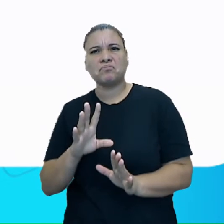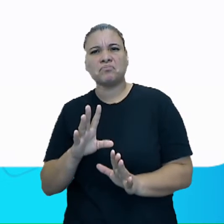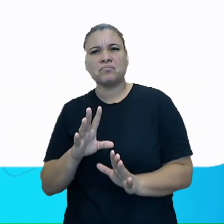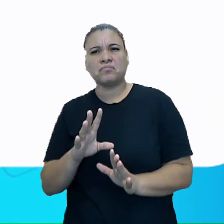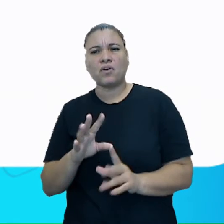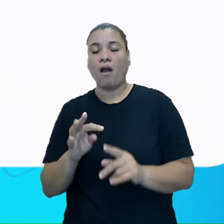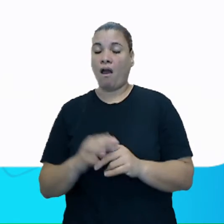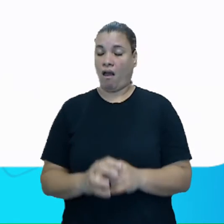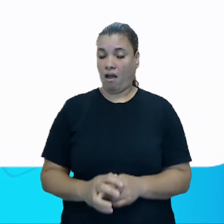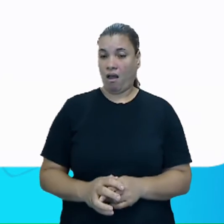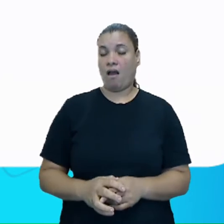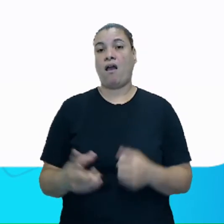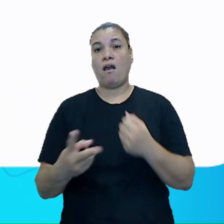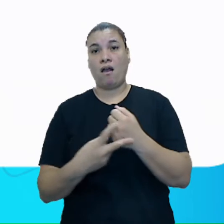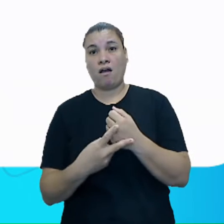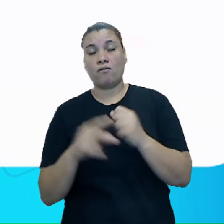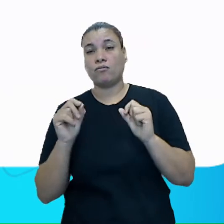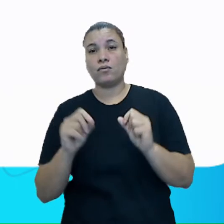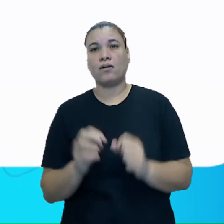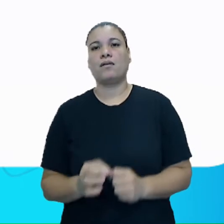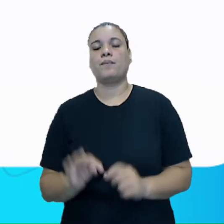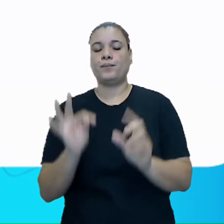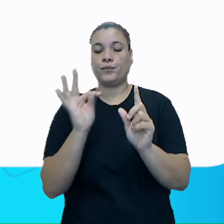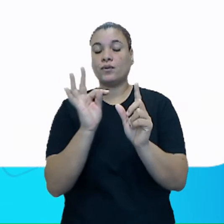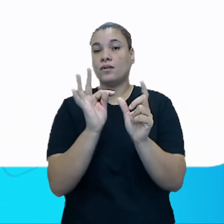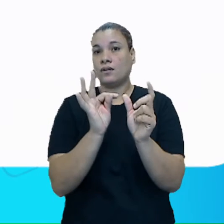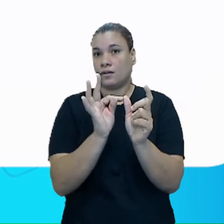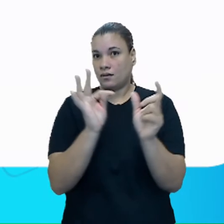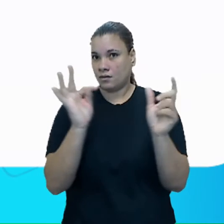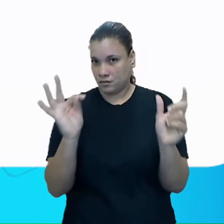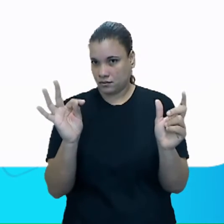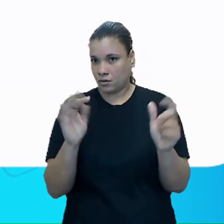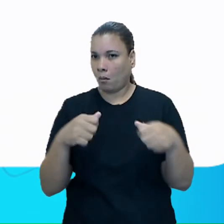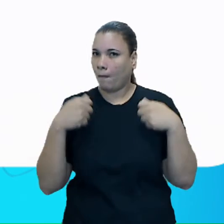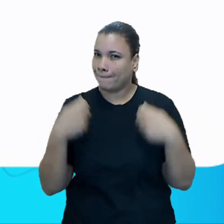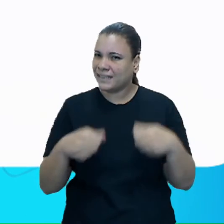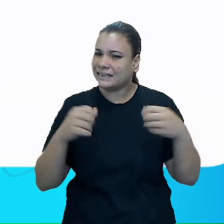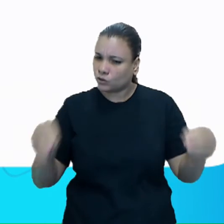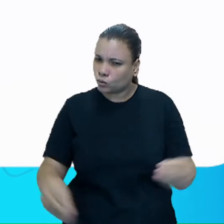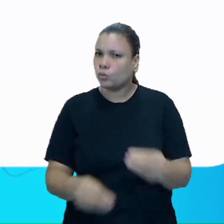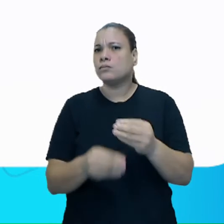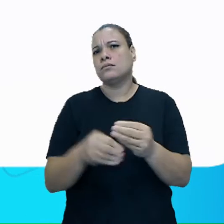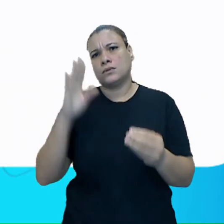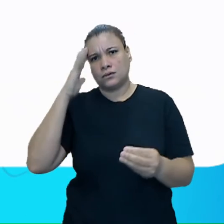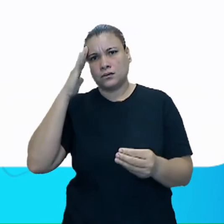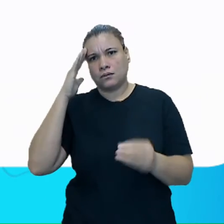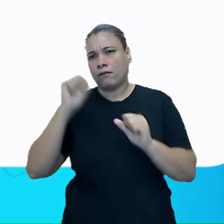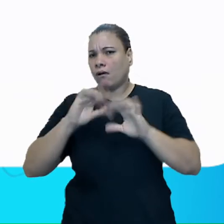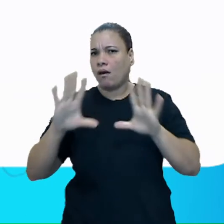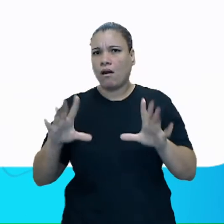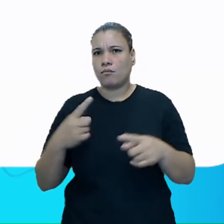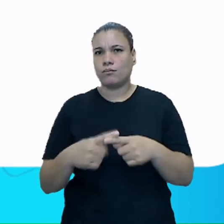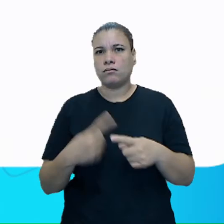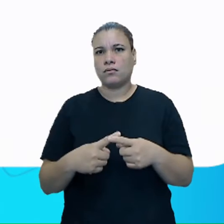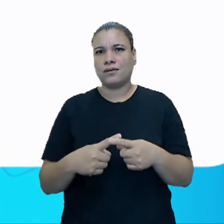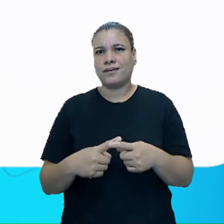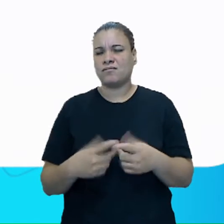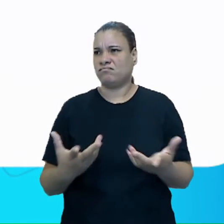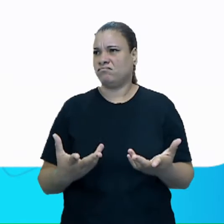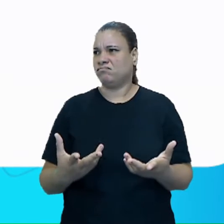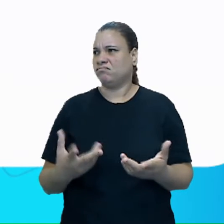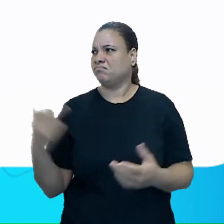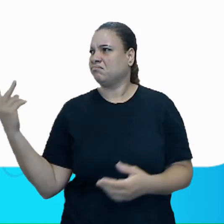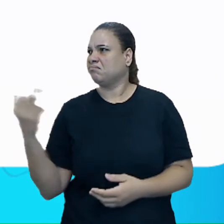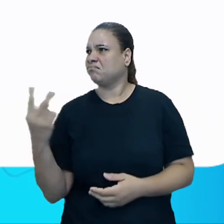transitivo. Eu preciso de um complemento para entender. Você, ao certo, deve estar perguntando, não existe o quê? Não é mesmo?